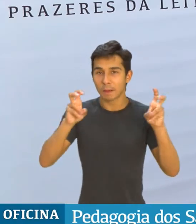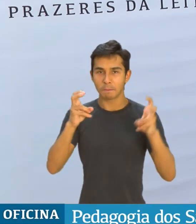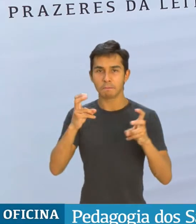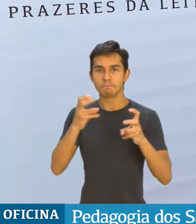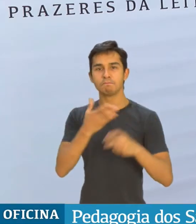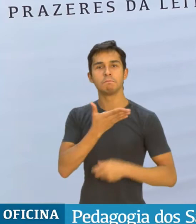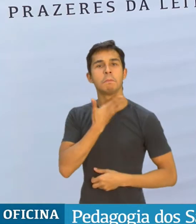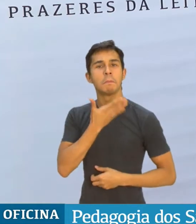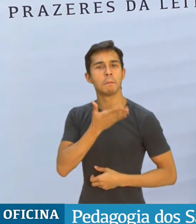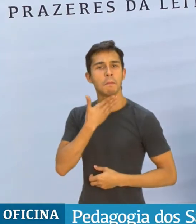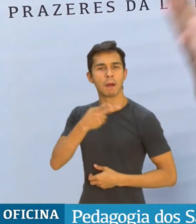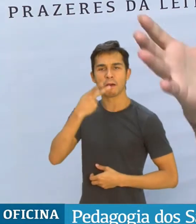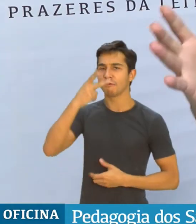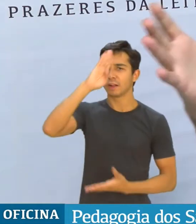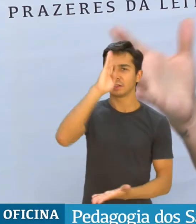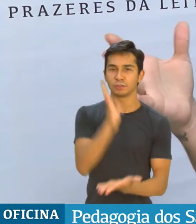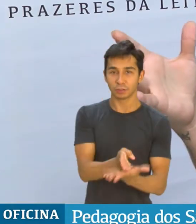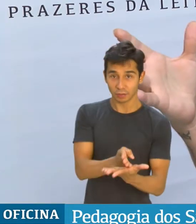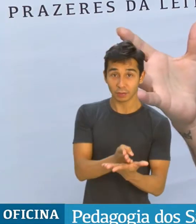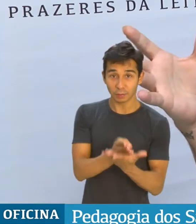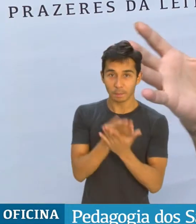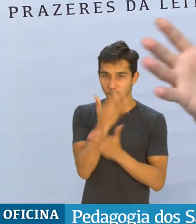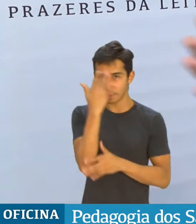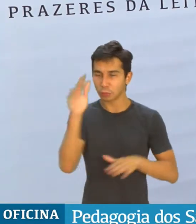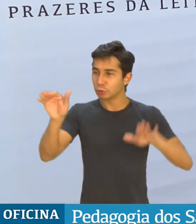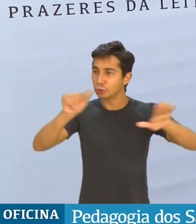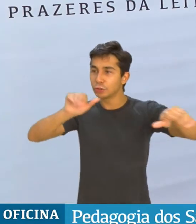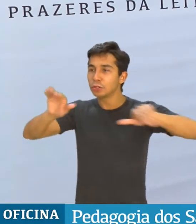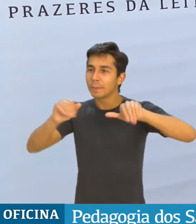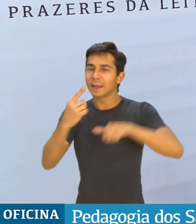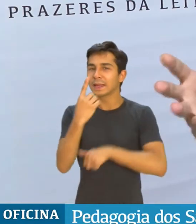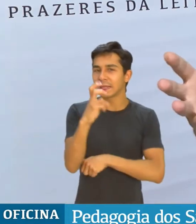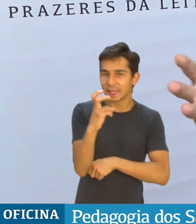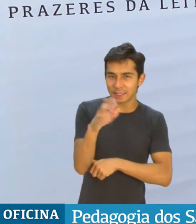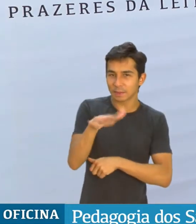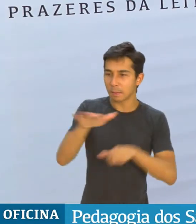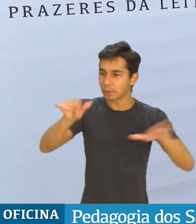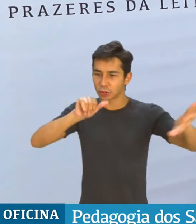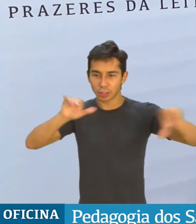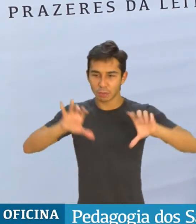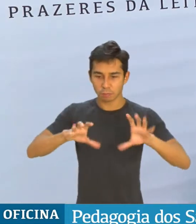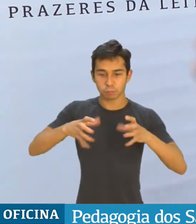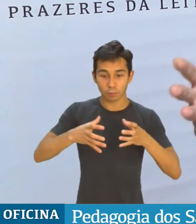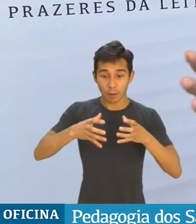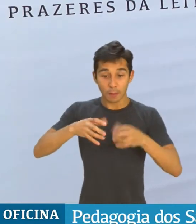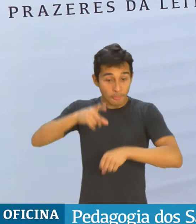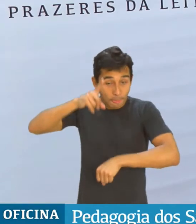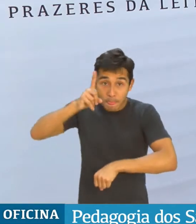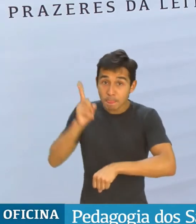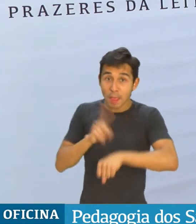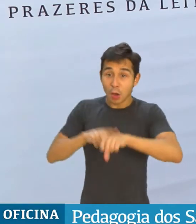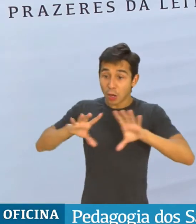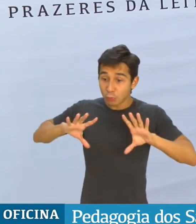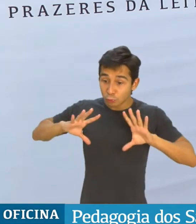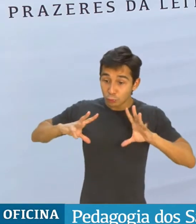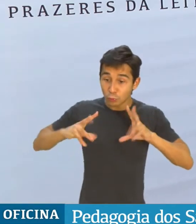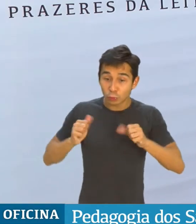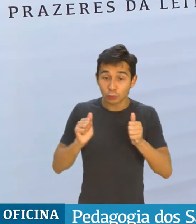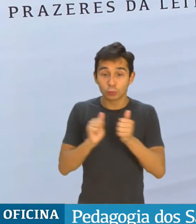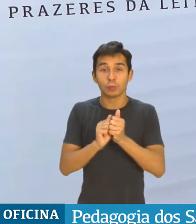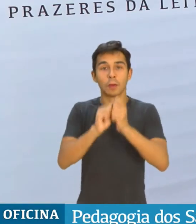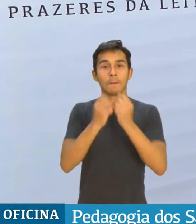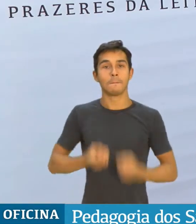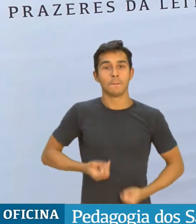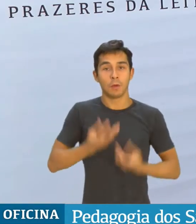gente junta 10, 15 pessoas e ao mesmo tempo a gente recita o mesmo poema, que é este.